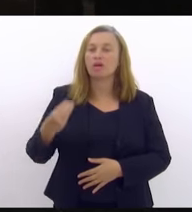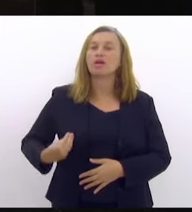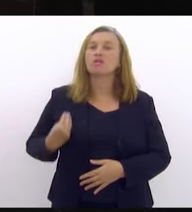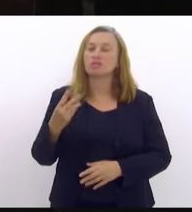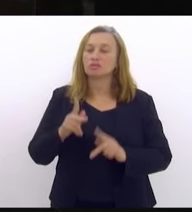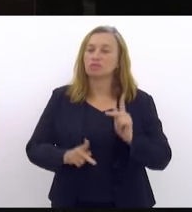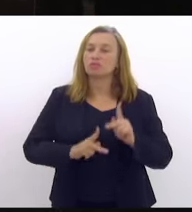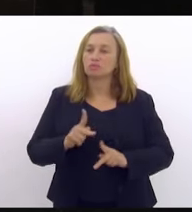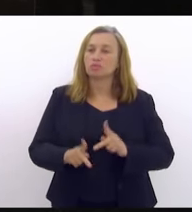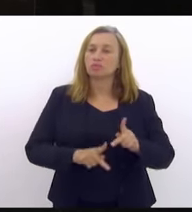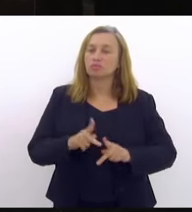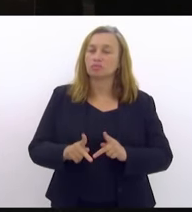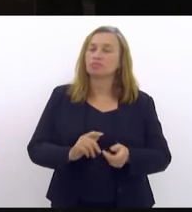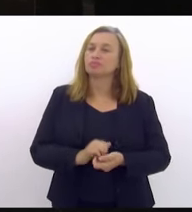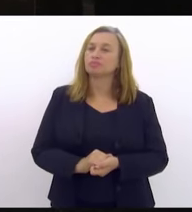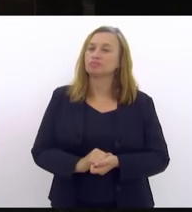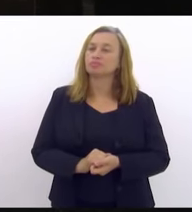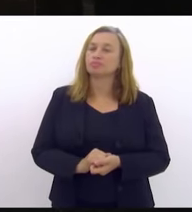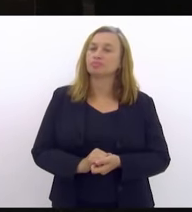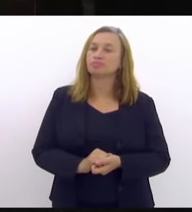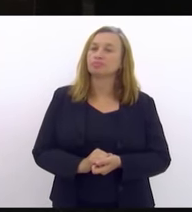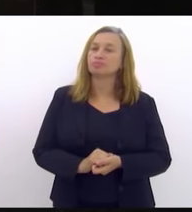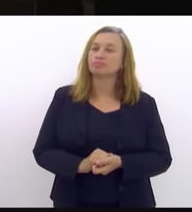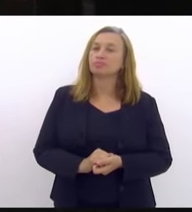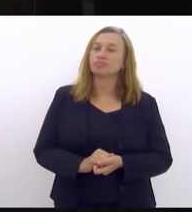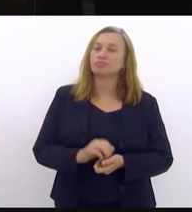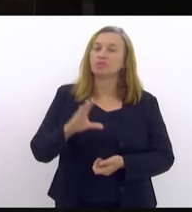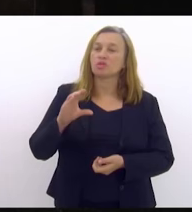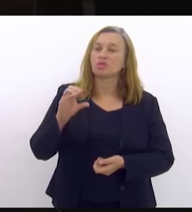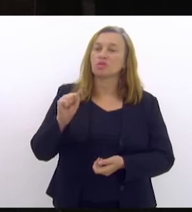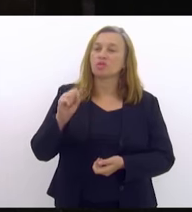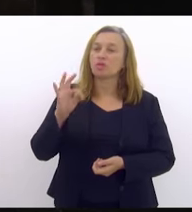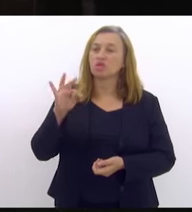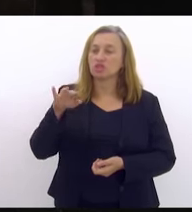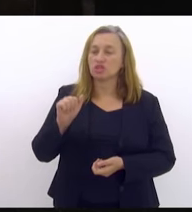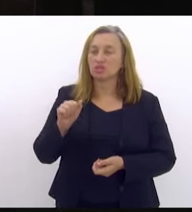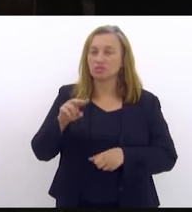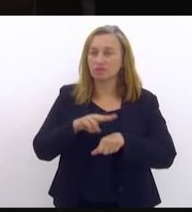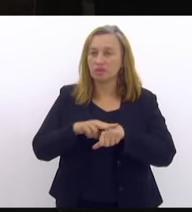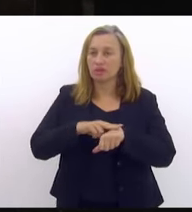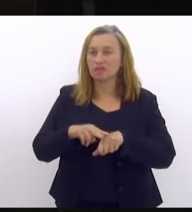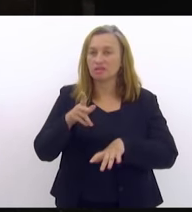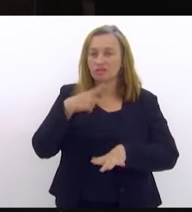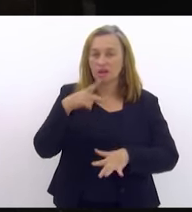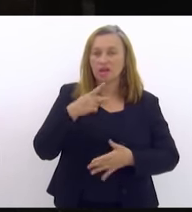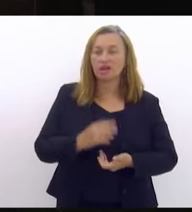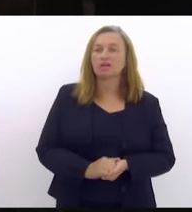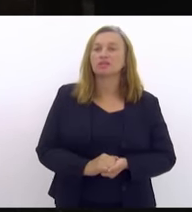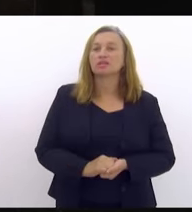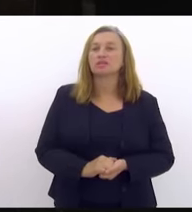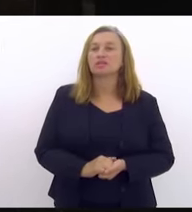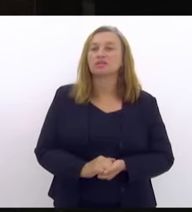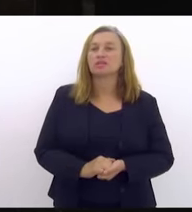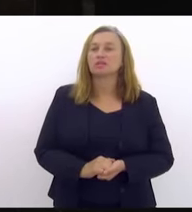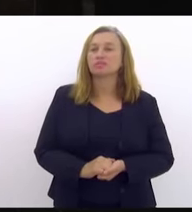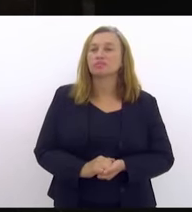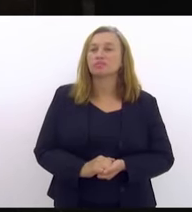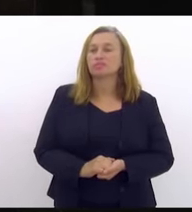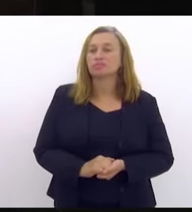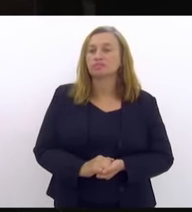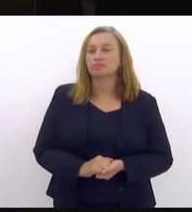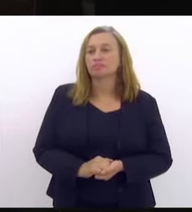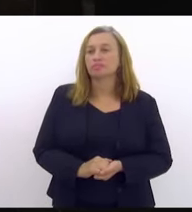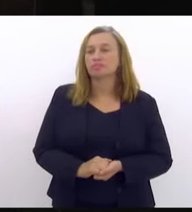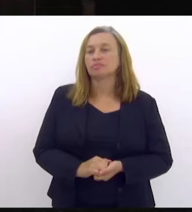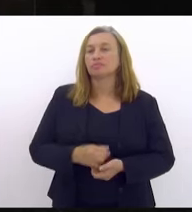da população, da região da Costa Verde. E dizer que eu estou lá na Câmara